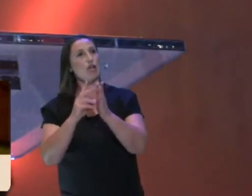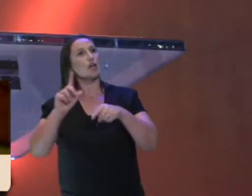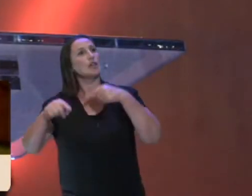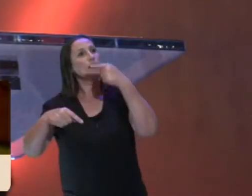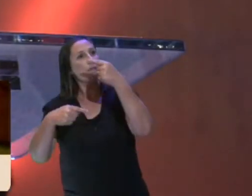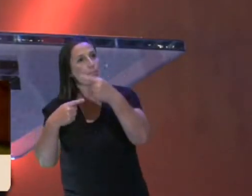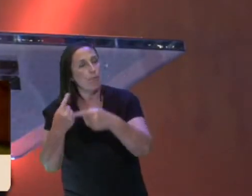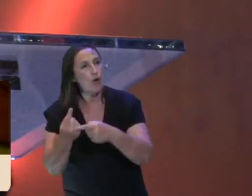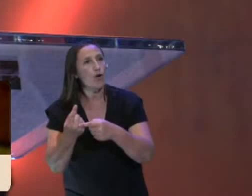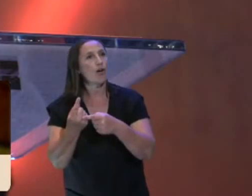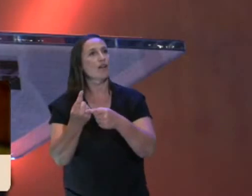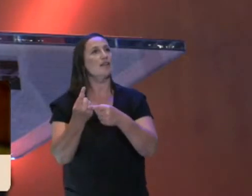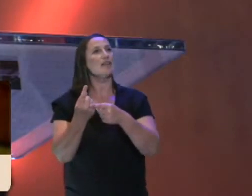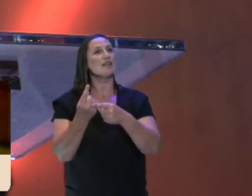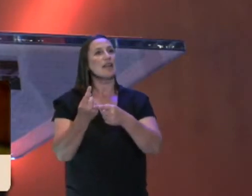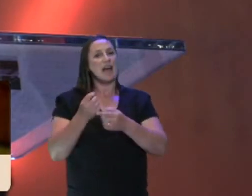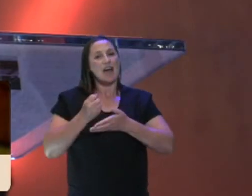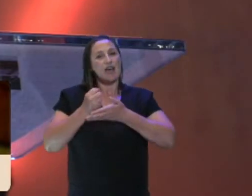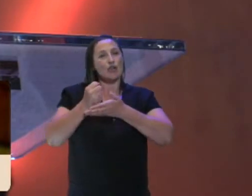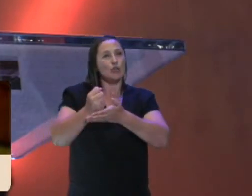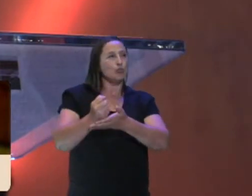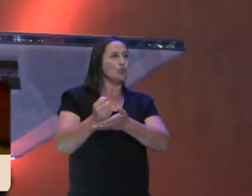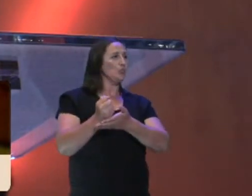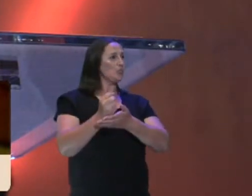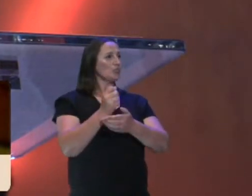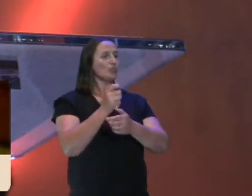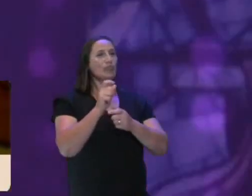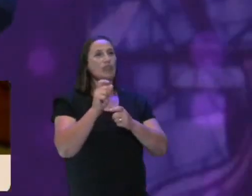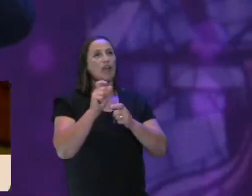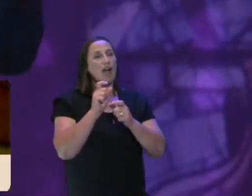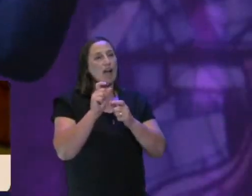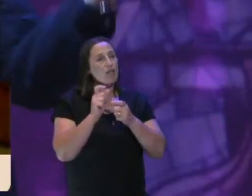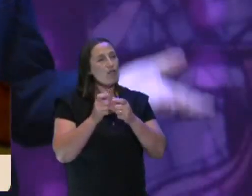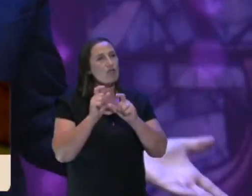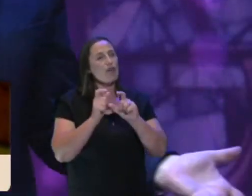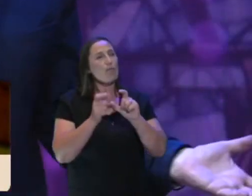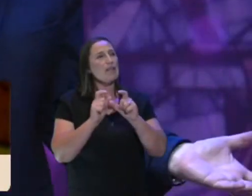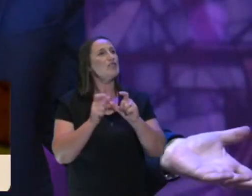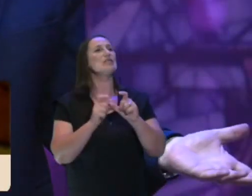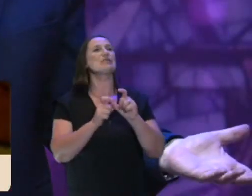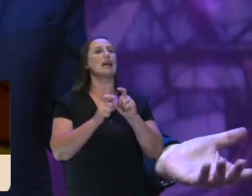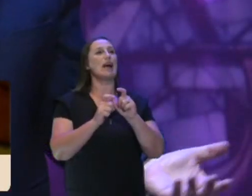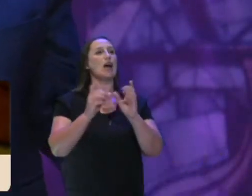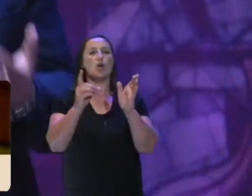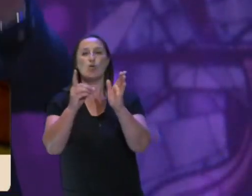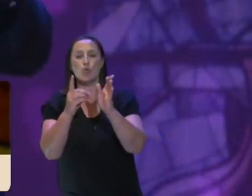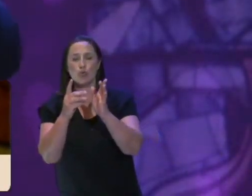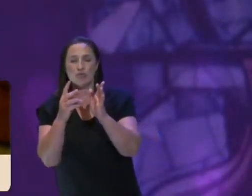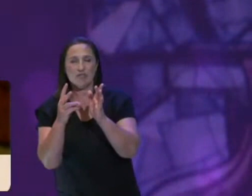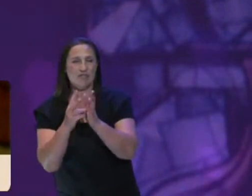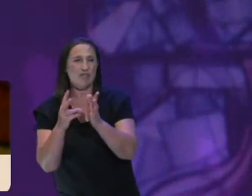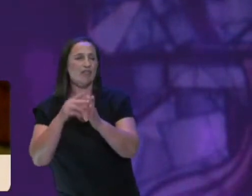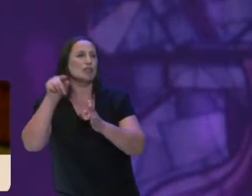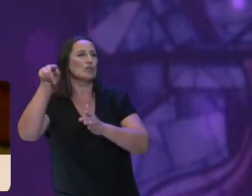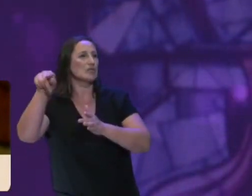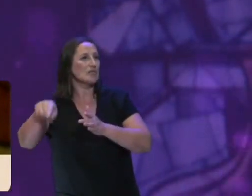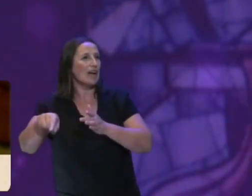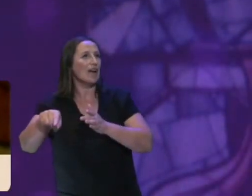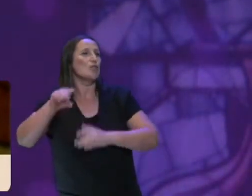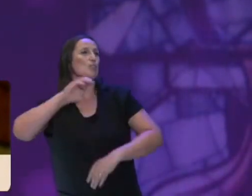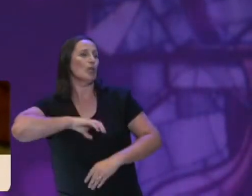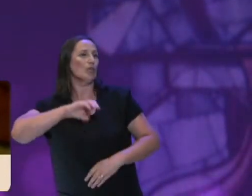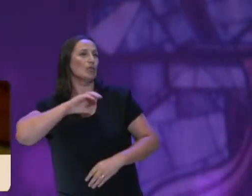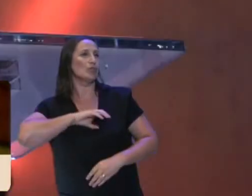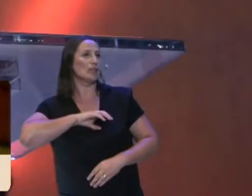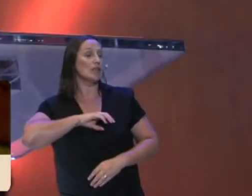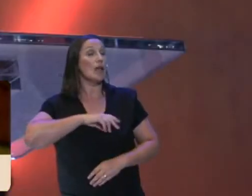em português e em xerente, tá? E esse foi o trabalho da vida dele. E eu me lembro que ele já estava no